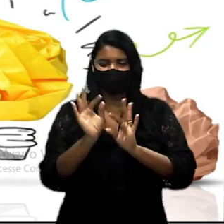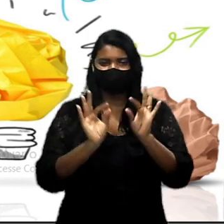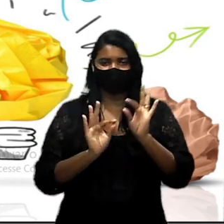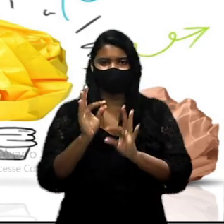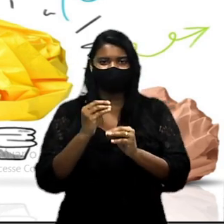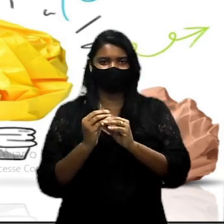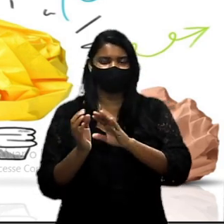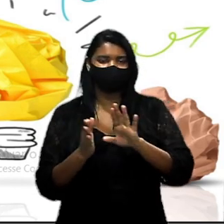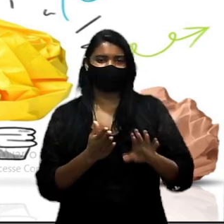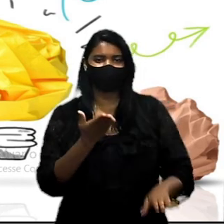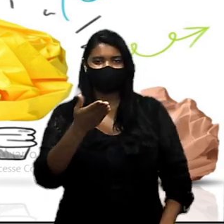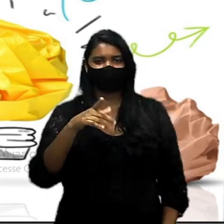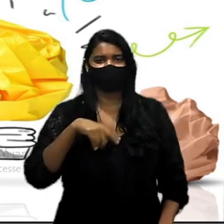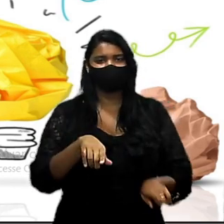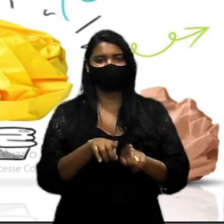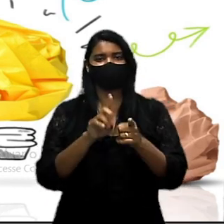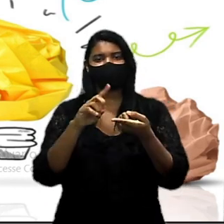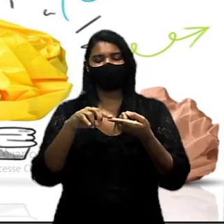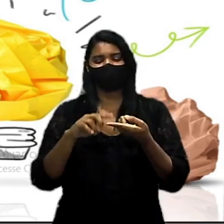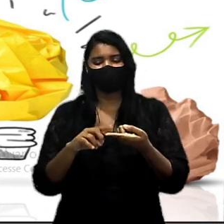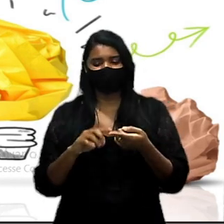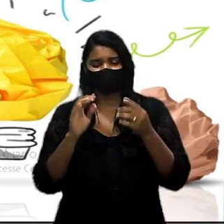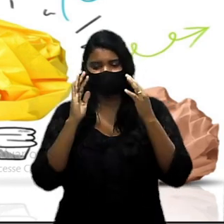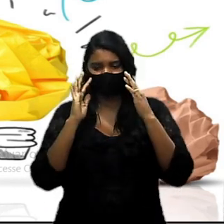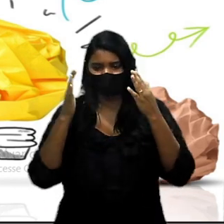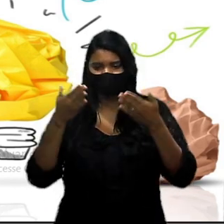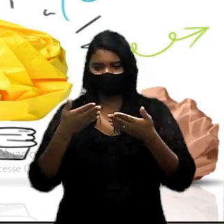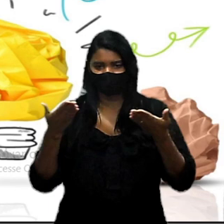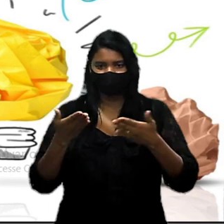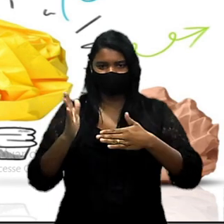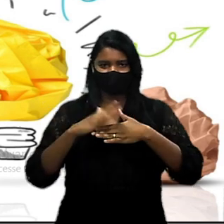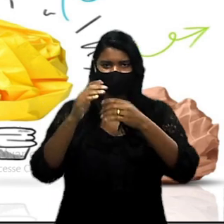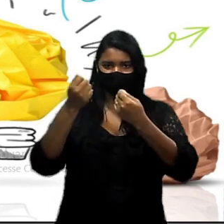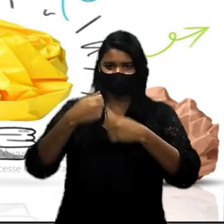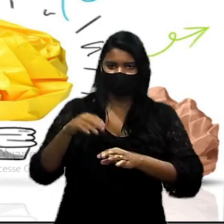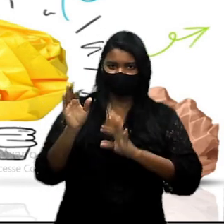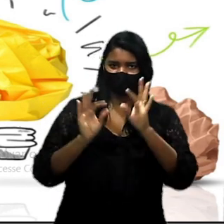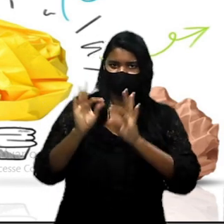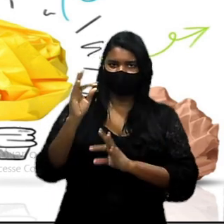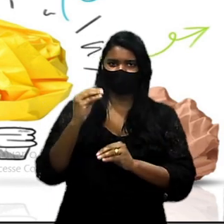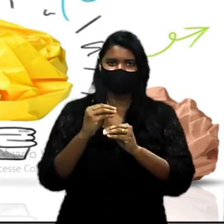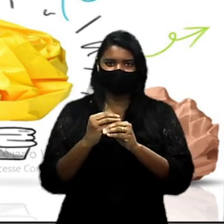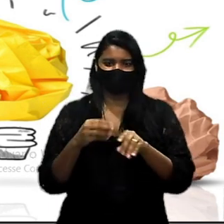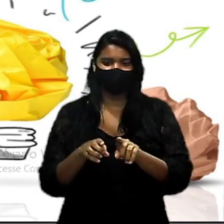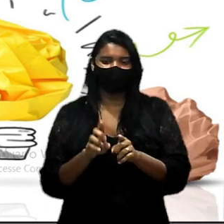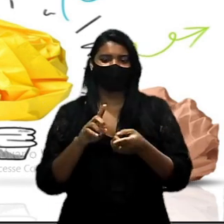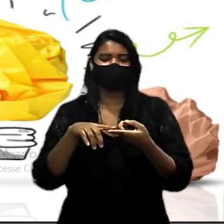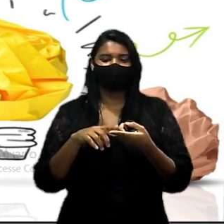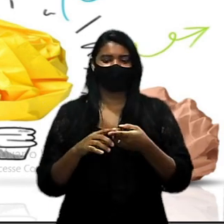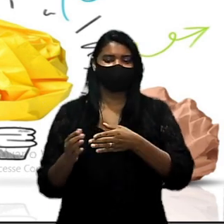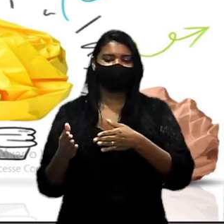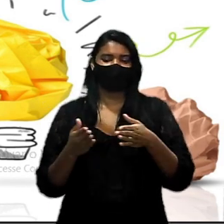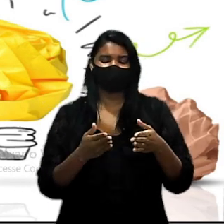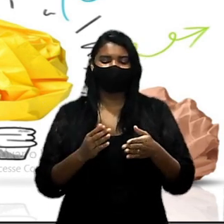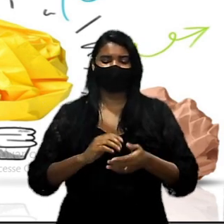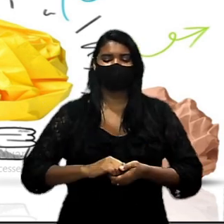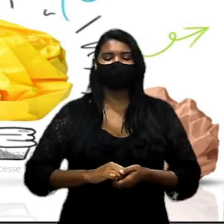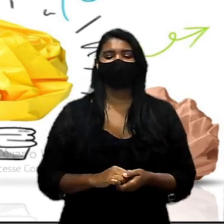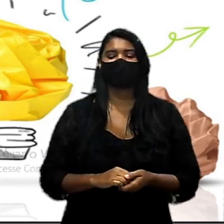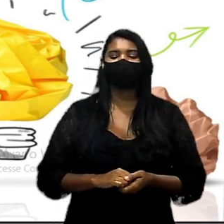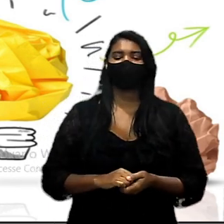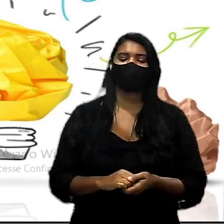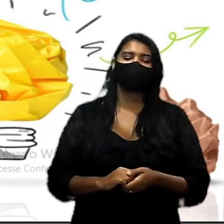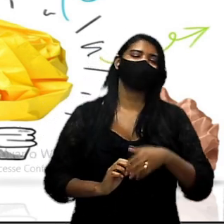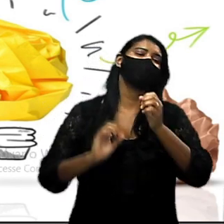organizações. Você tem também o foco, né, a capacidade de produção, que o foco era na máquina. Hoje,